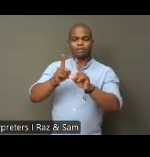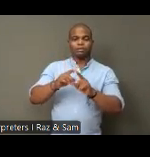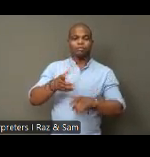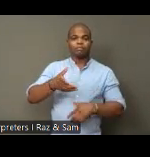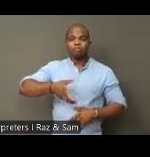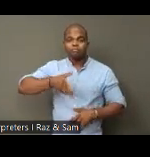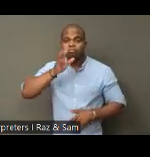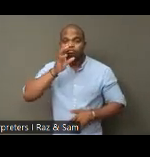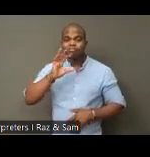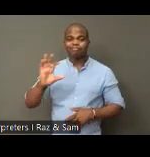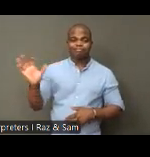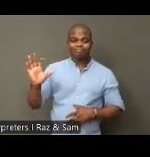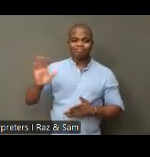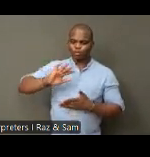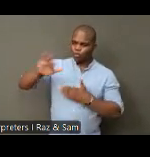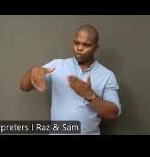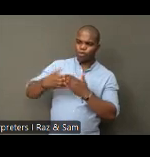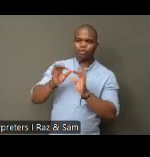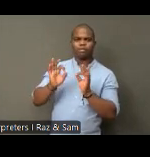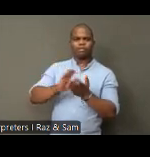segura, saneamento e higiene.